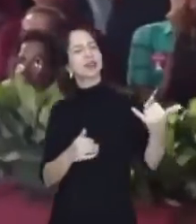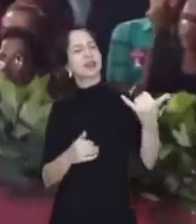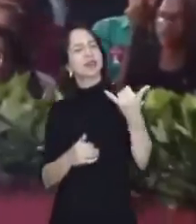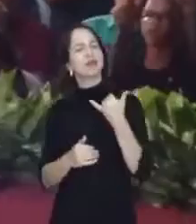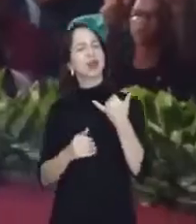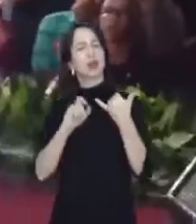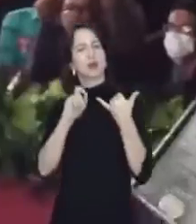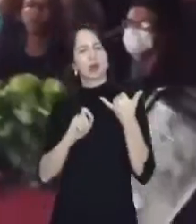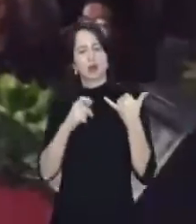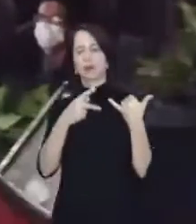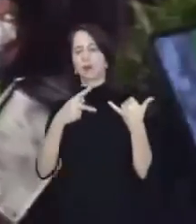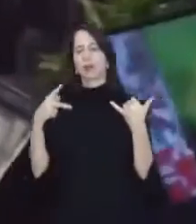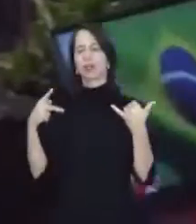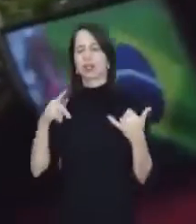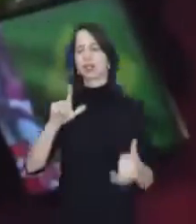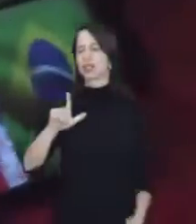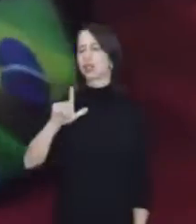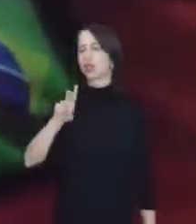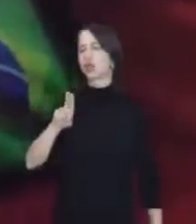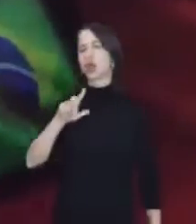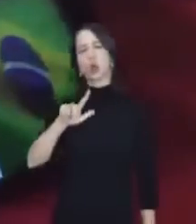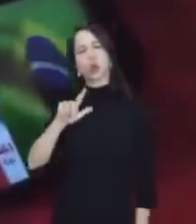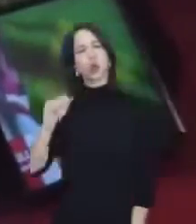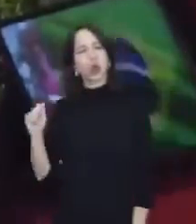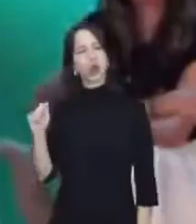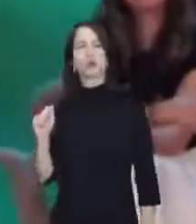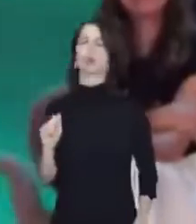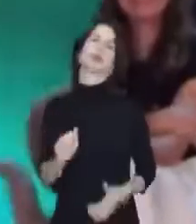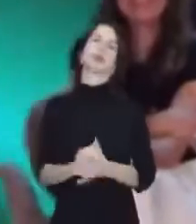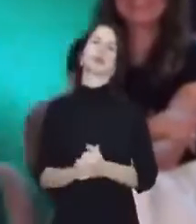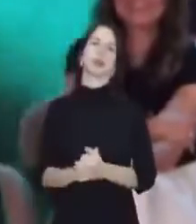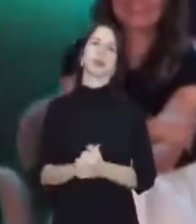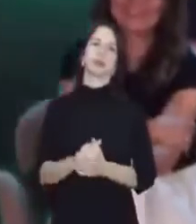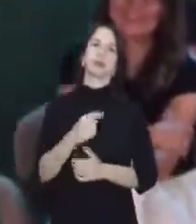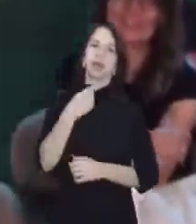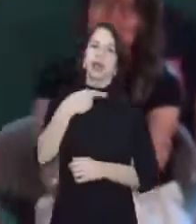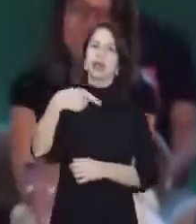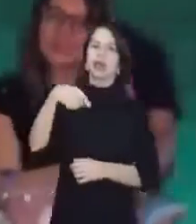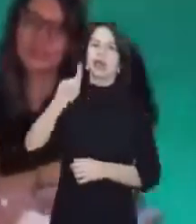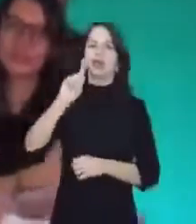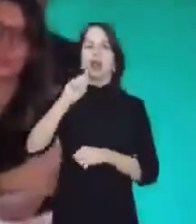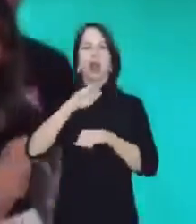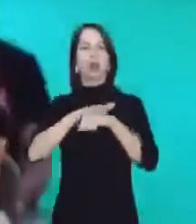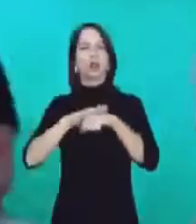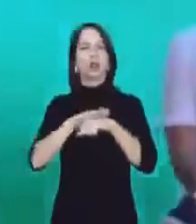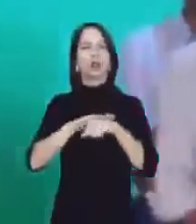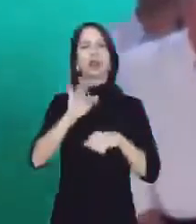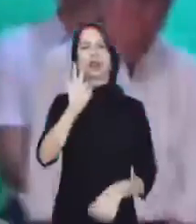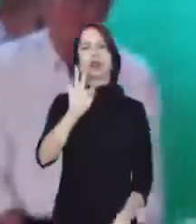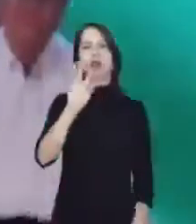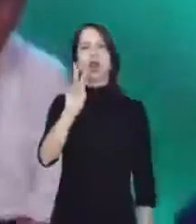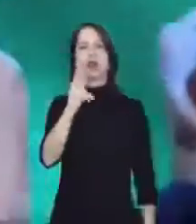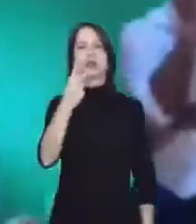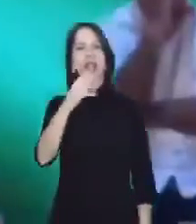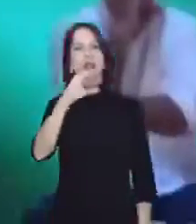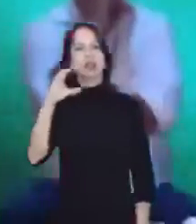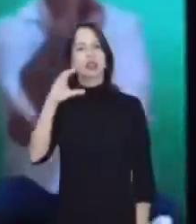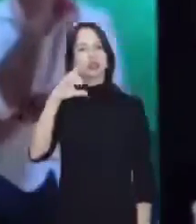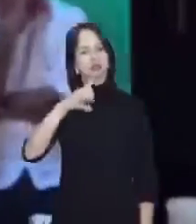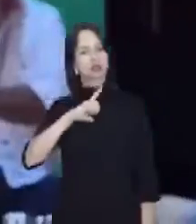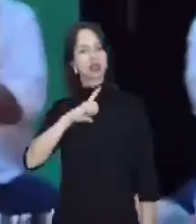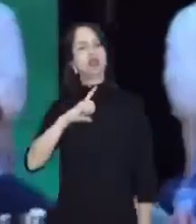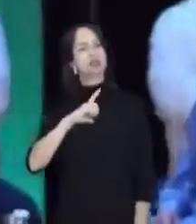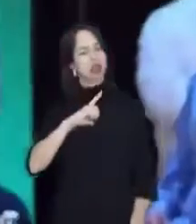Lula. Ô Lula, vai conversar com o Fernando Henrique Cardoso, que eu tenho toda a disposição de